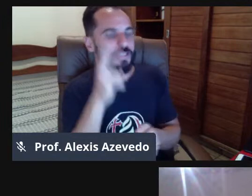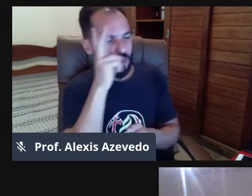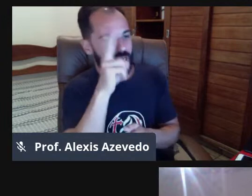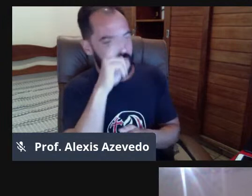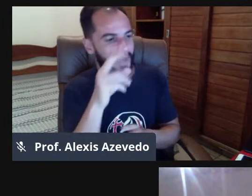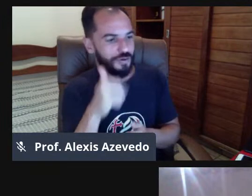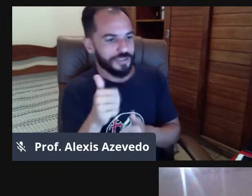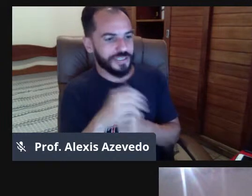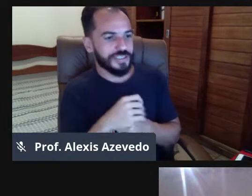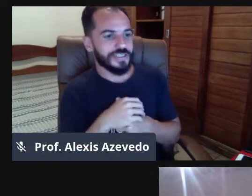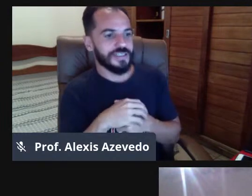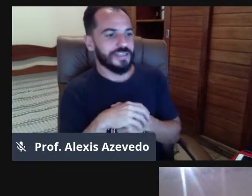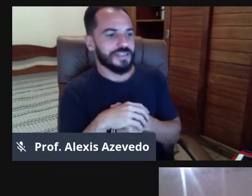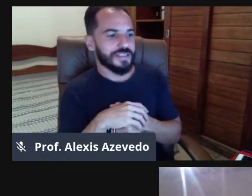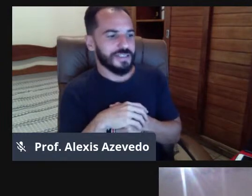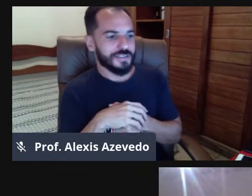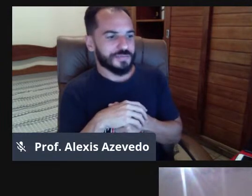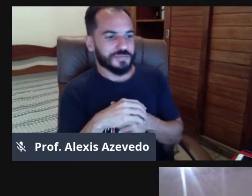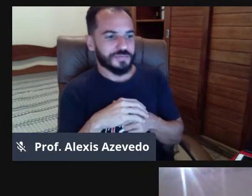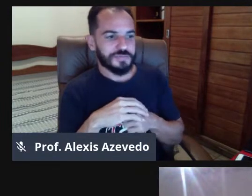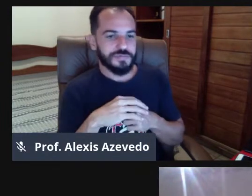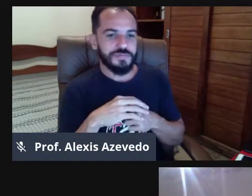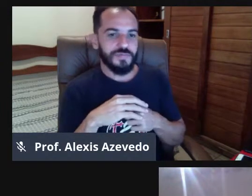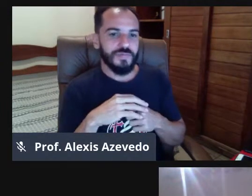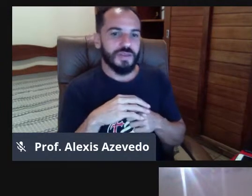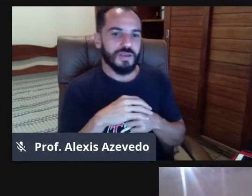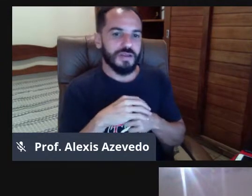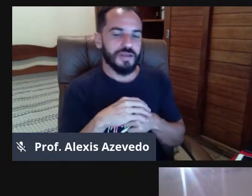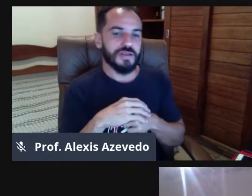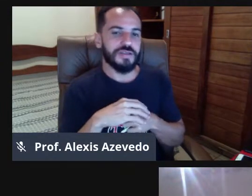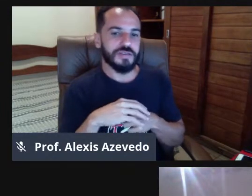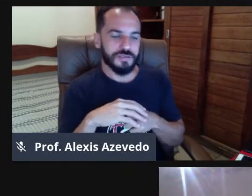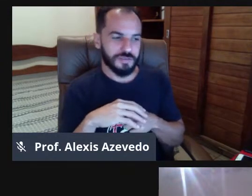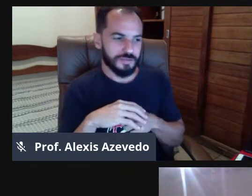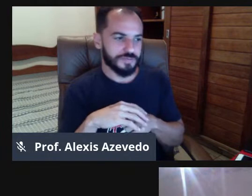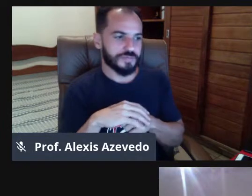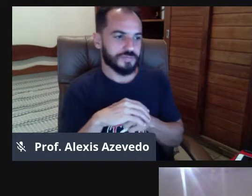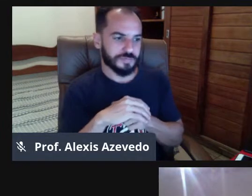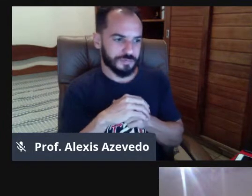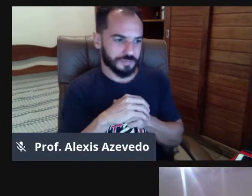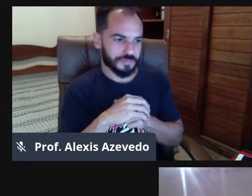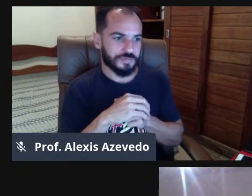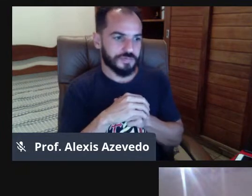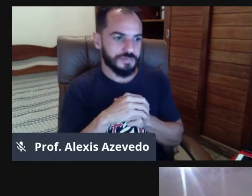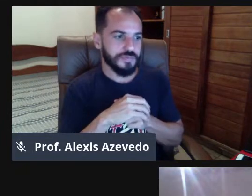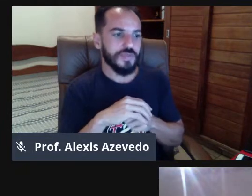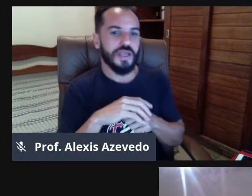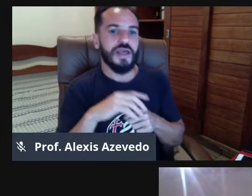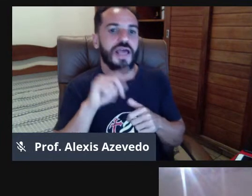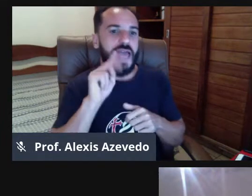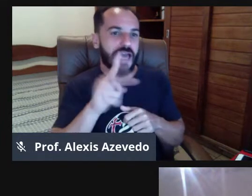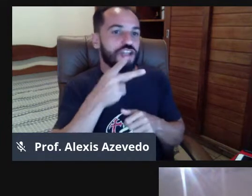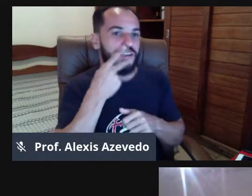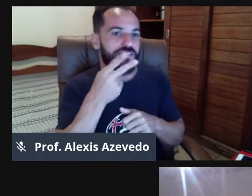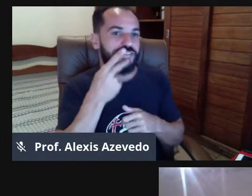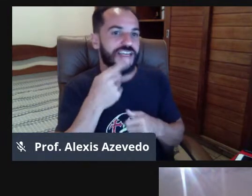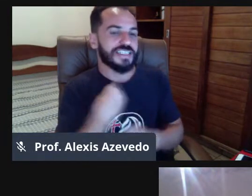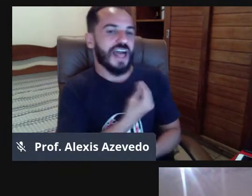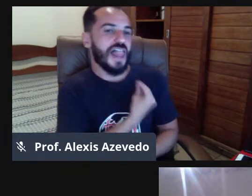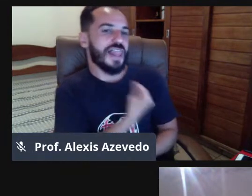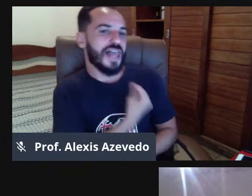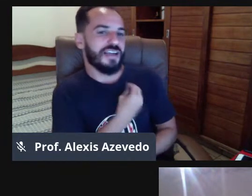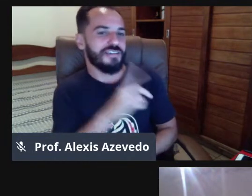entrou, entra lá. Tem algumas, comecei a fazer algumas lives a respeito de portfólio,